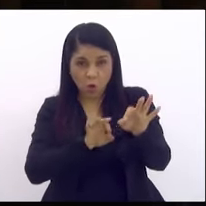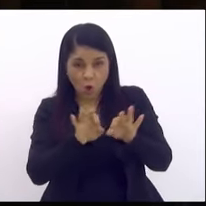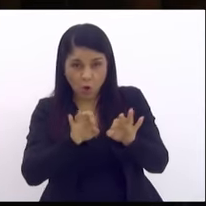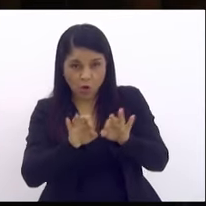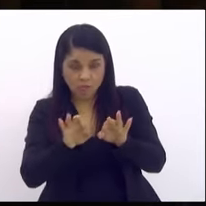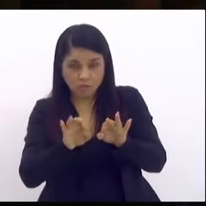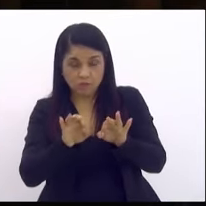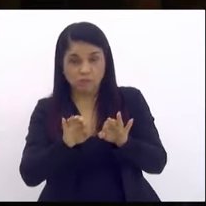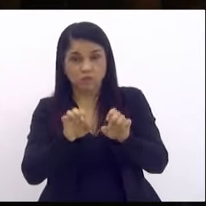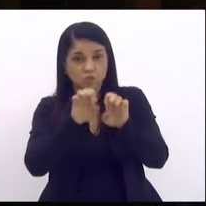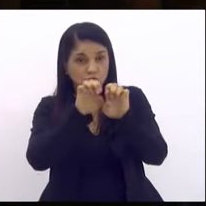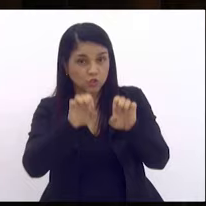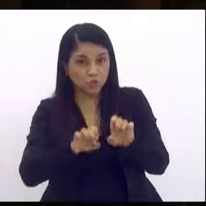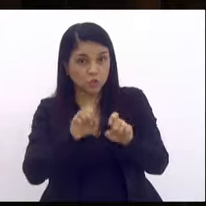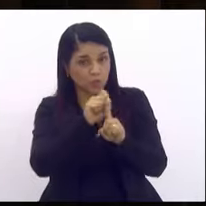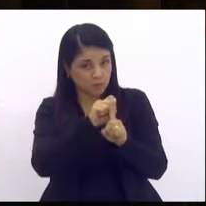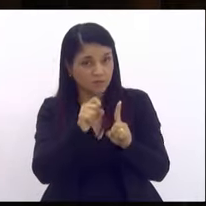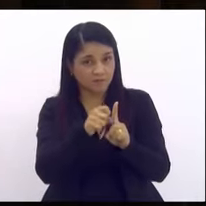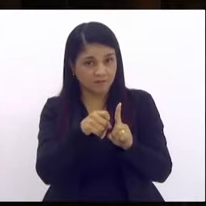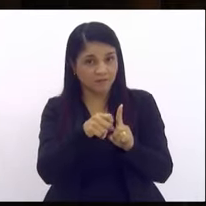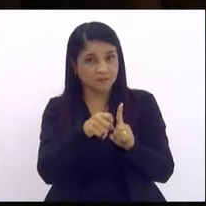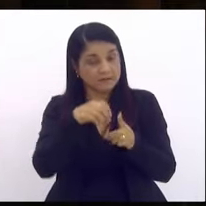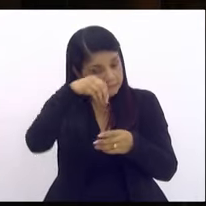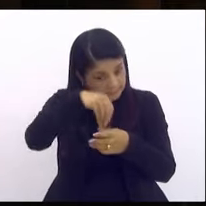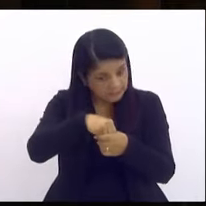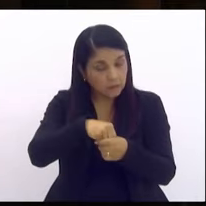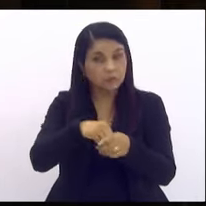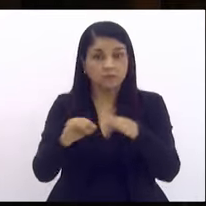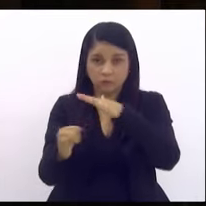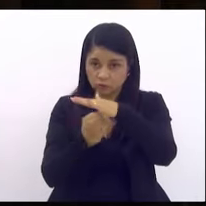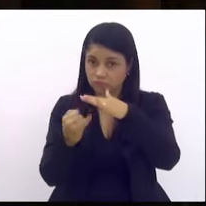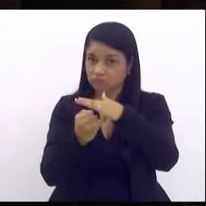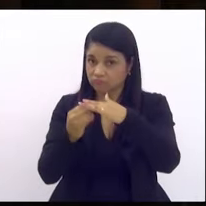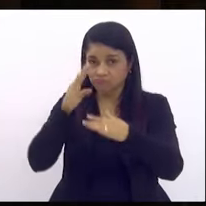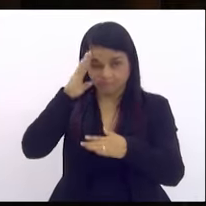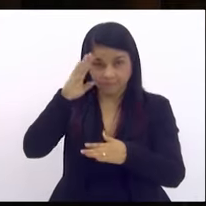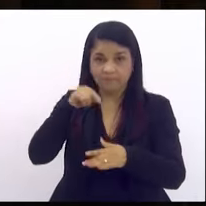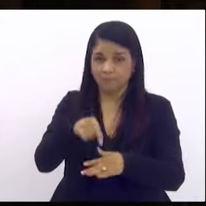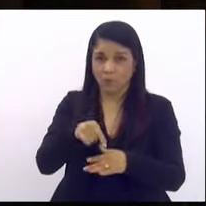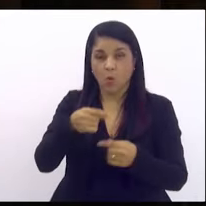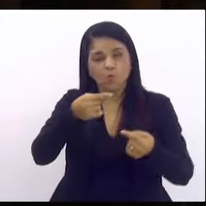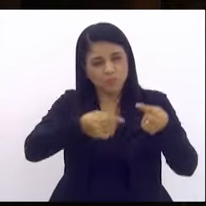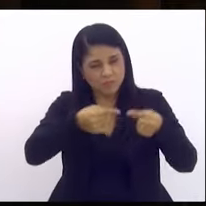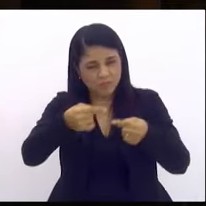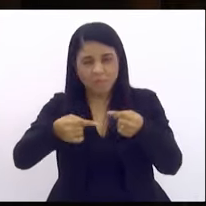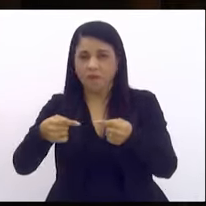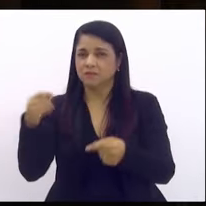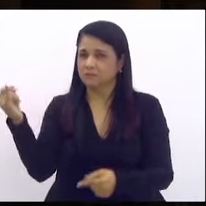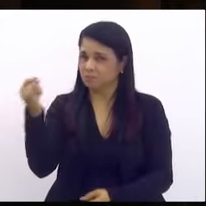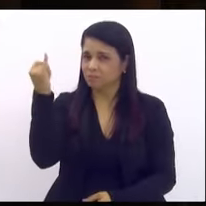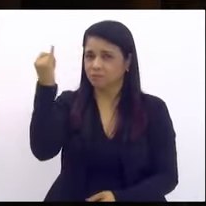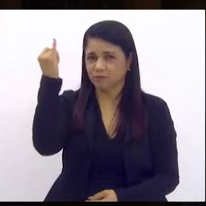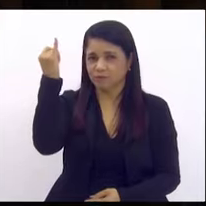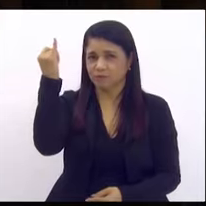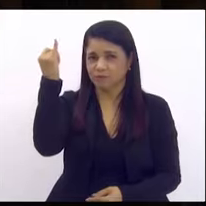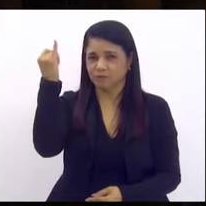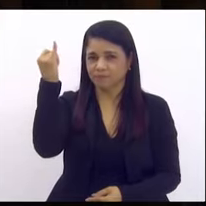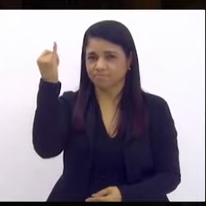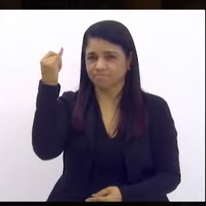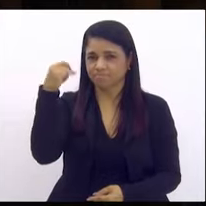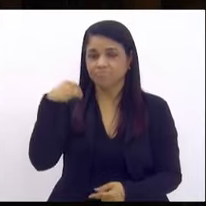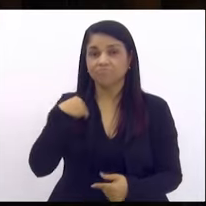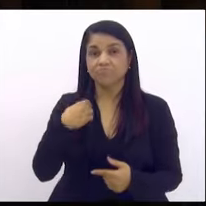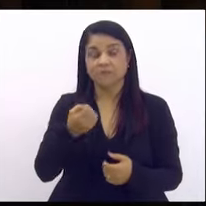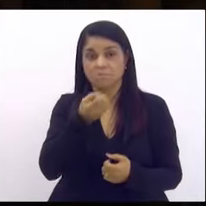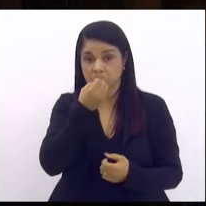sociedade isso tá dentro n das instituições Então esse é um debate importante a ser feito ainda bem que estamos aqui